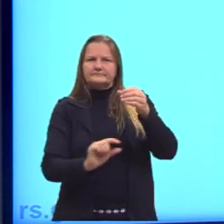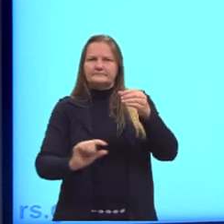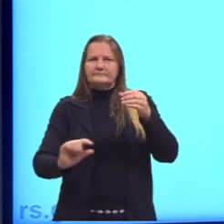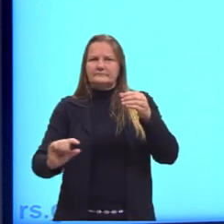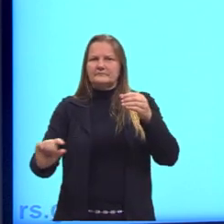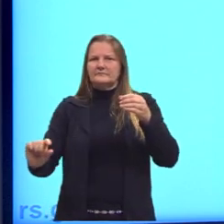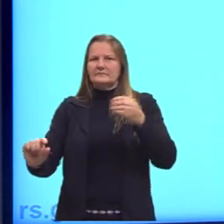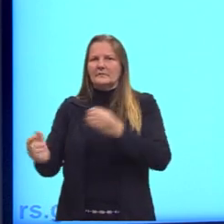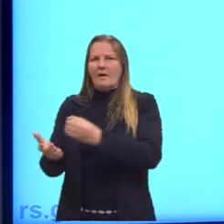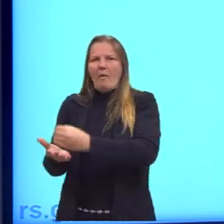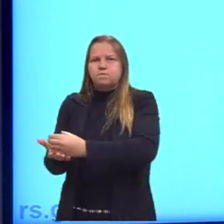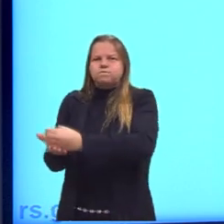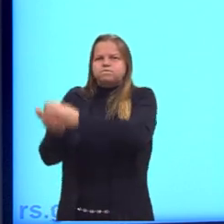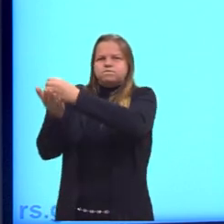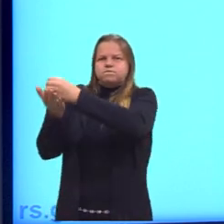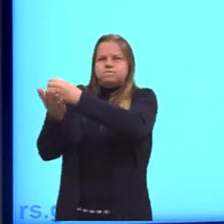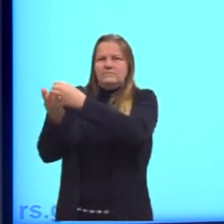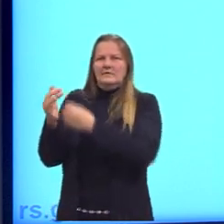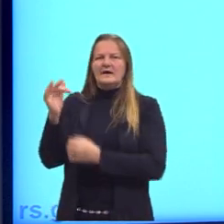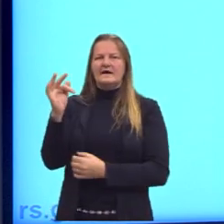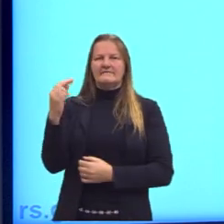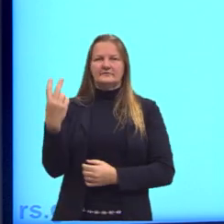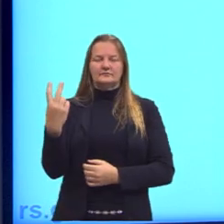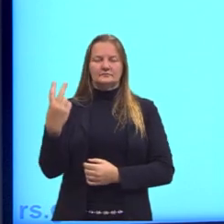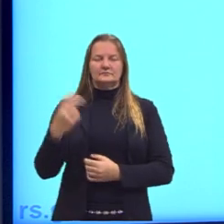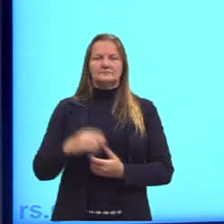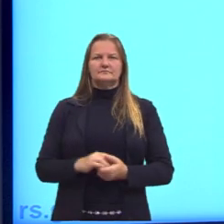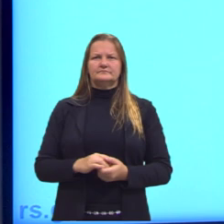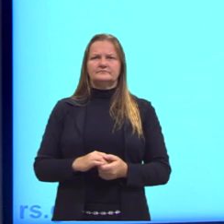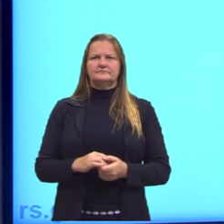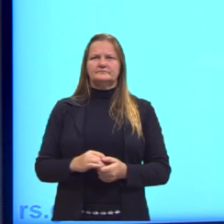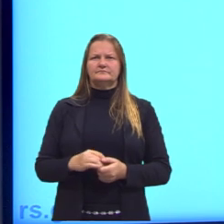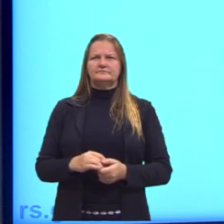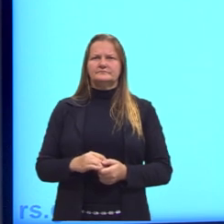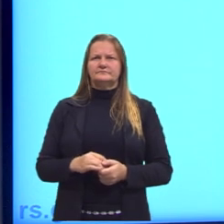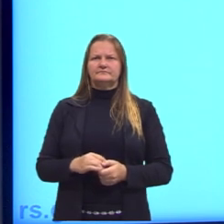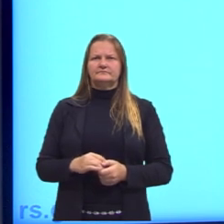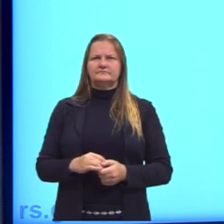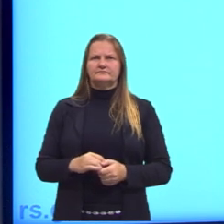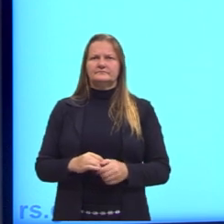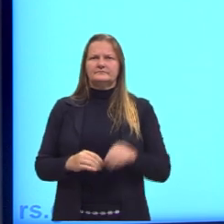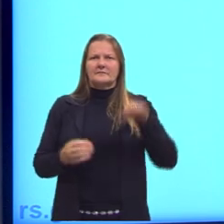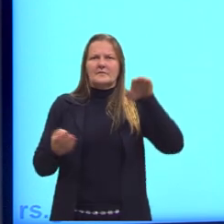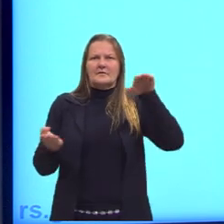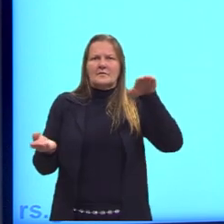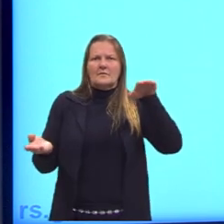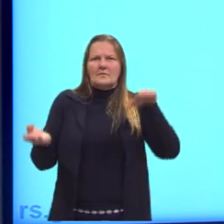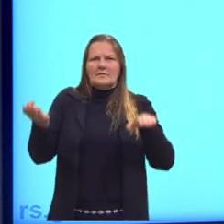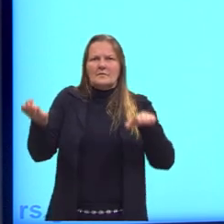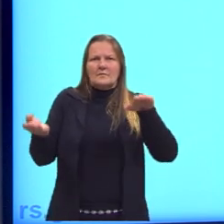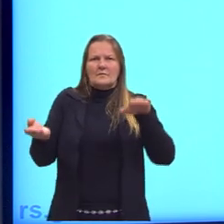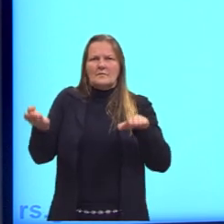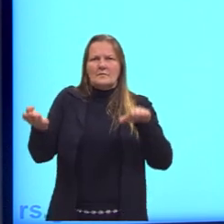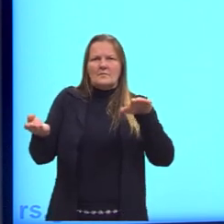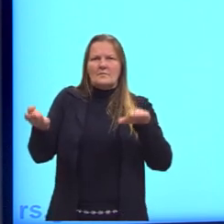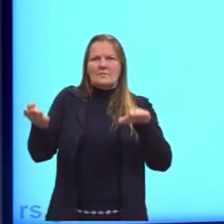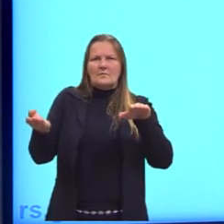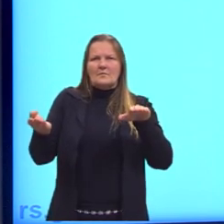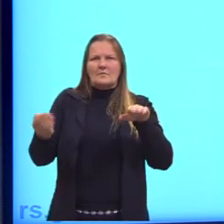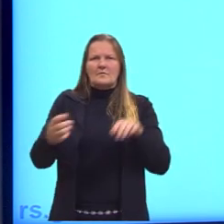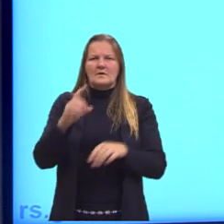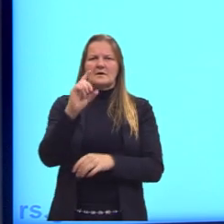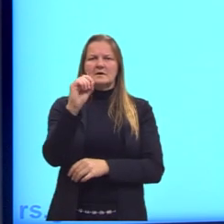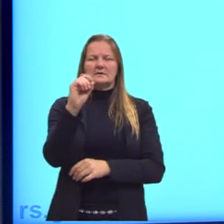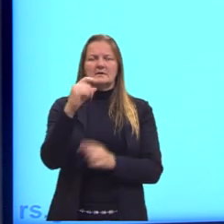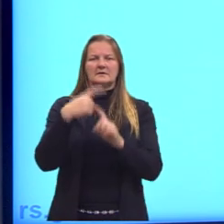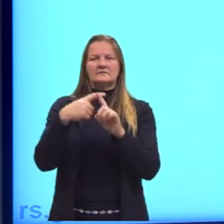agora P2 né F2 essa força aqui sobre essa área aqui 10 vezes na